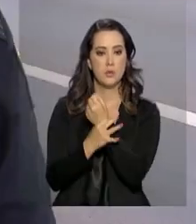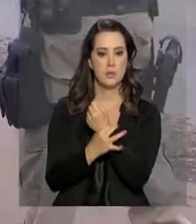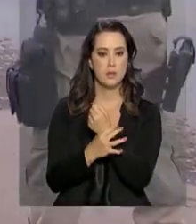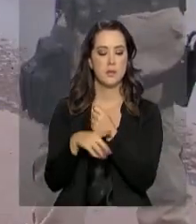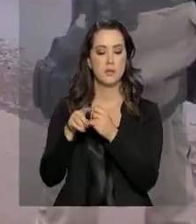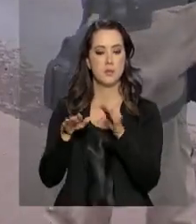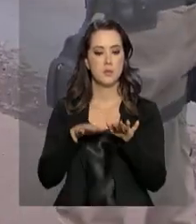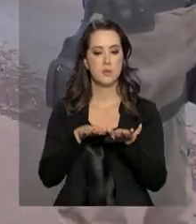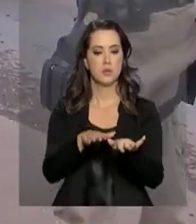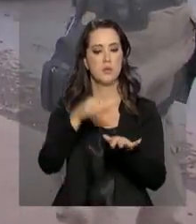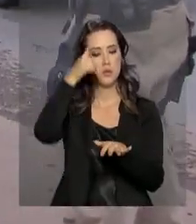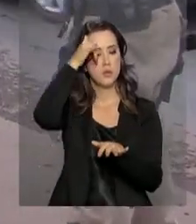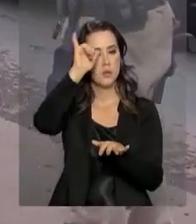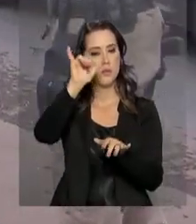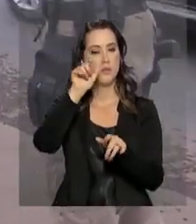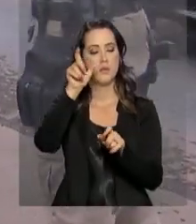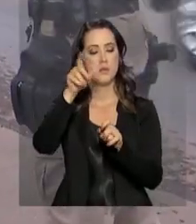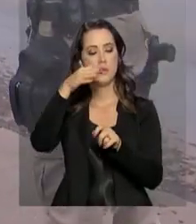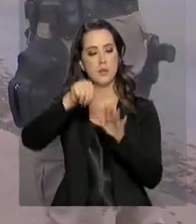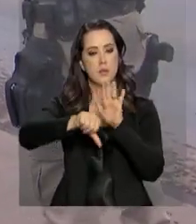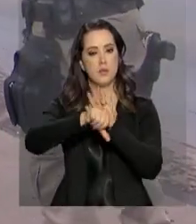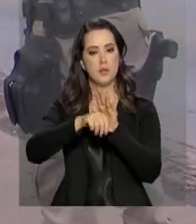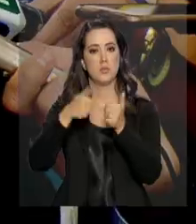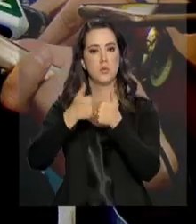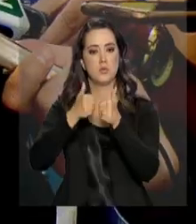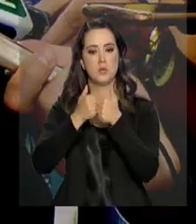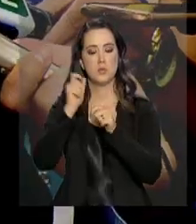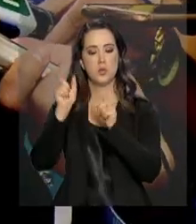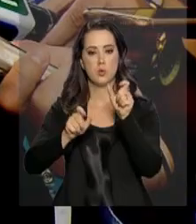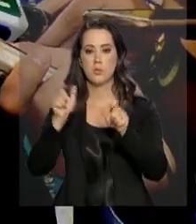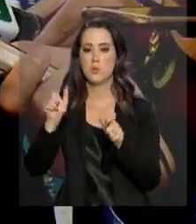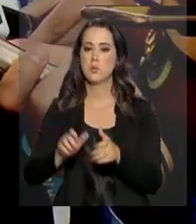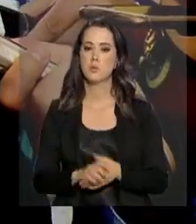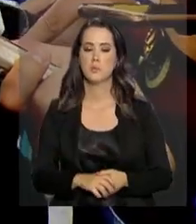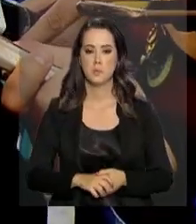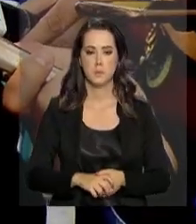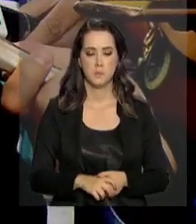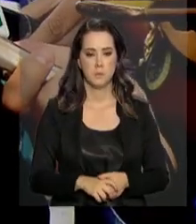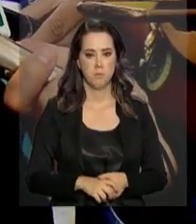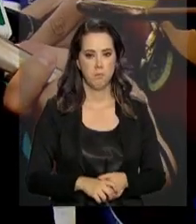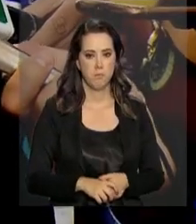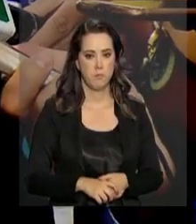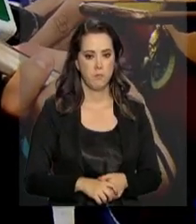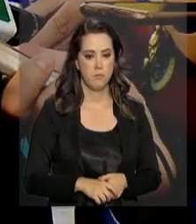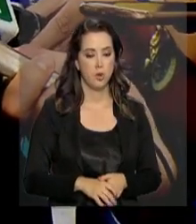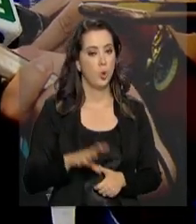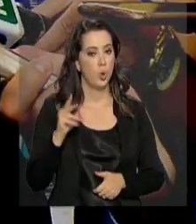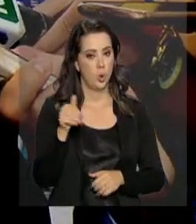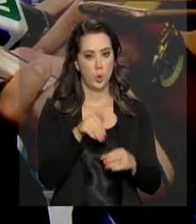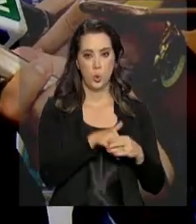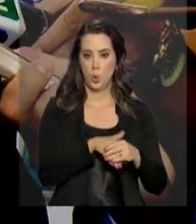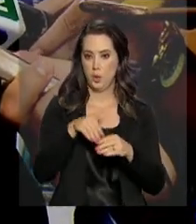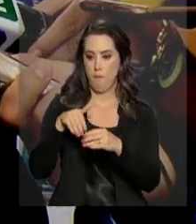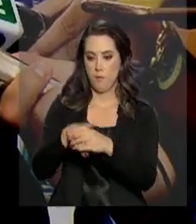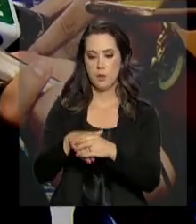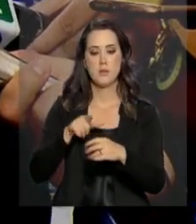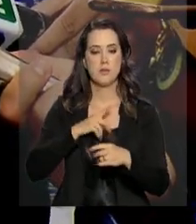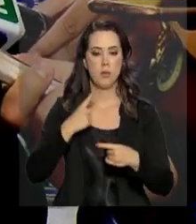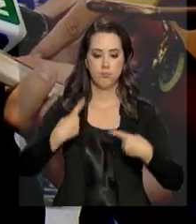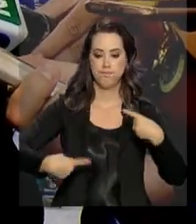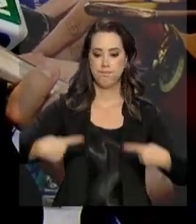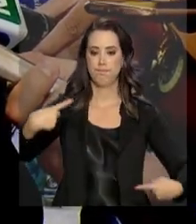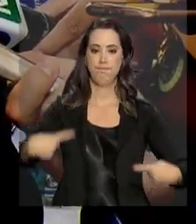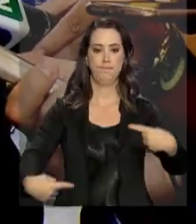evitar crimes como o transporte ilegal de eleitores toda eleição a disputa e toda eleição tem digamos seu nível de